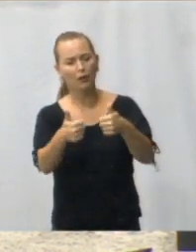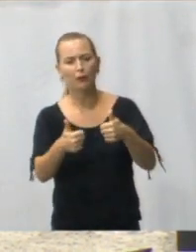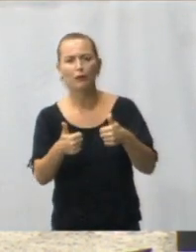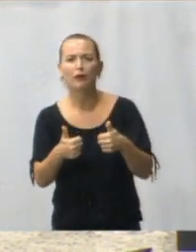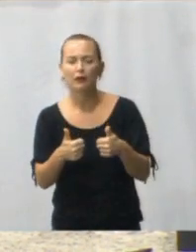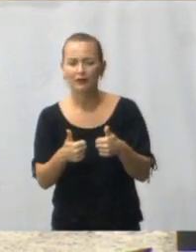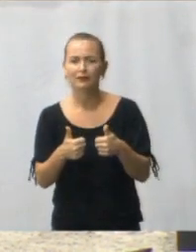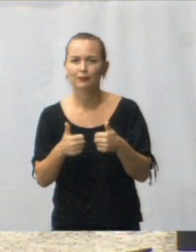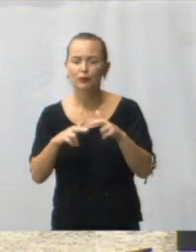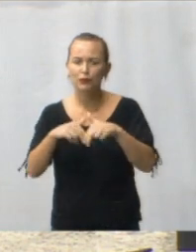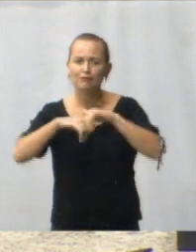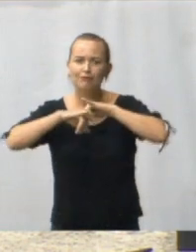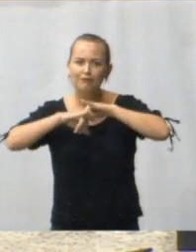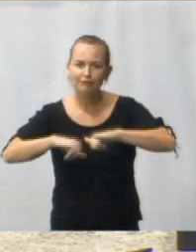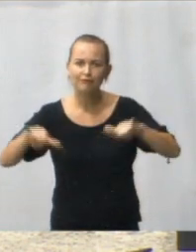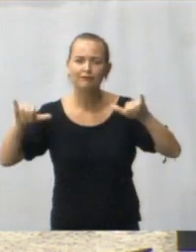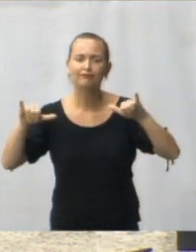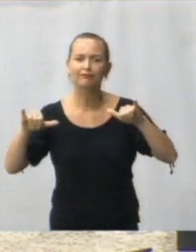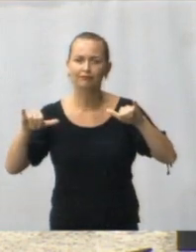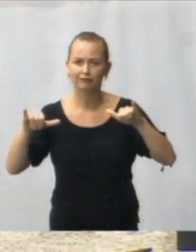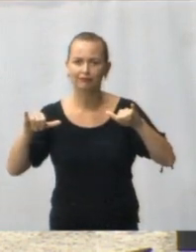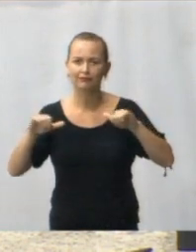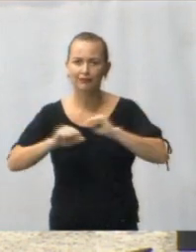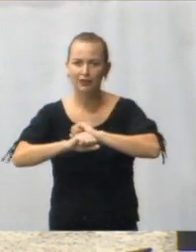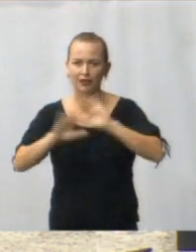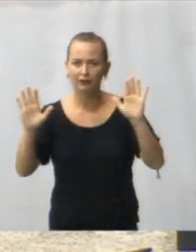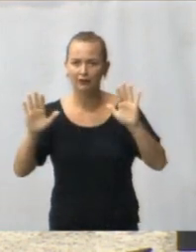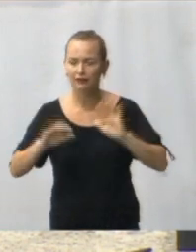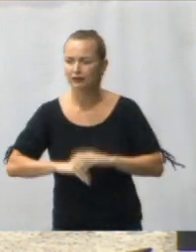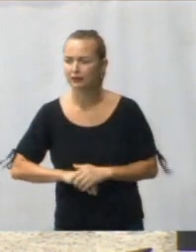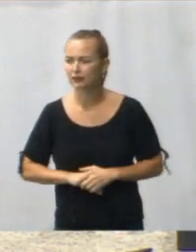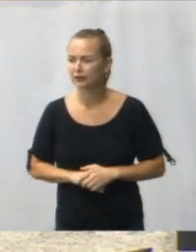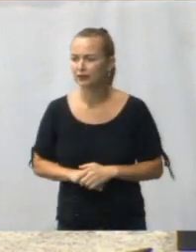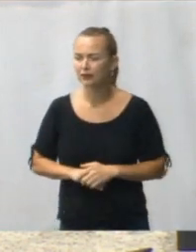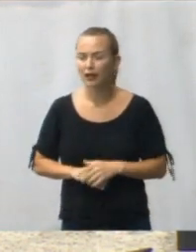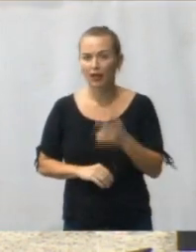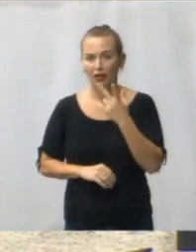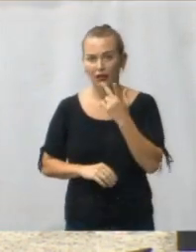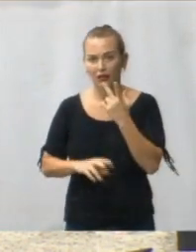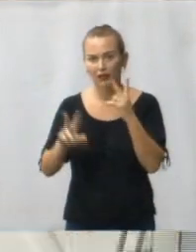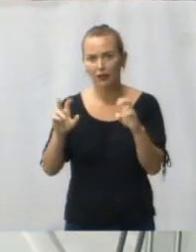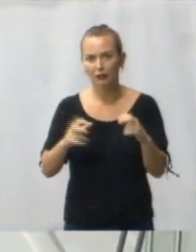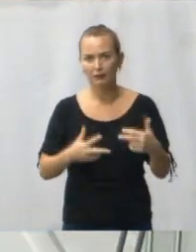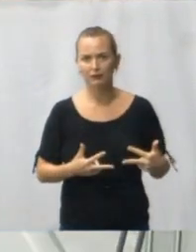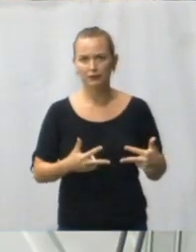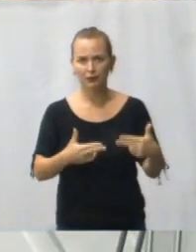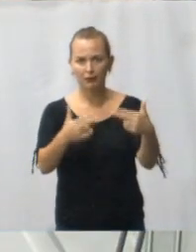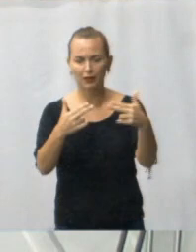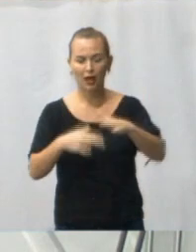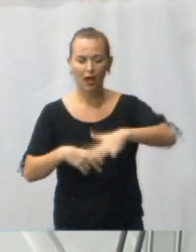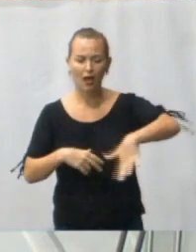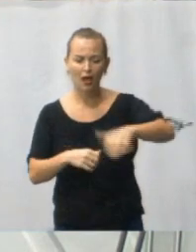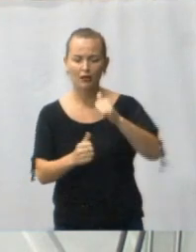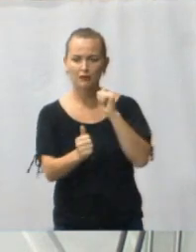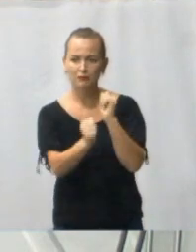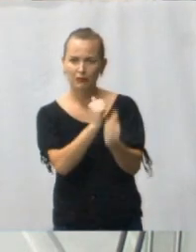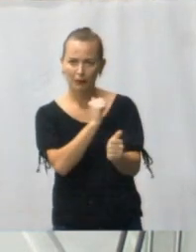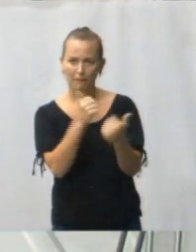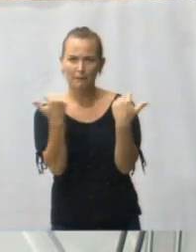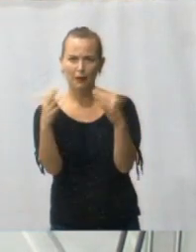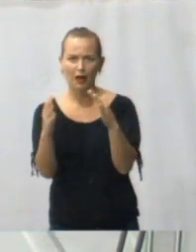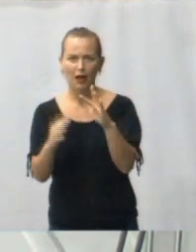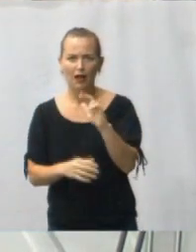Algo a acrescentar, vereador Brandinho? Sim, falando de São Pedro ainda, agora na área do esporte, parabenizar o Racing, que sábado agora papou mais um